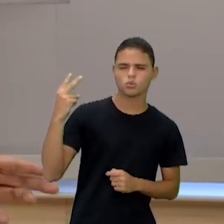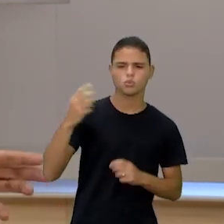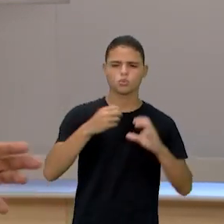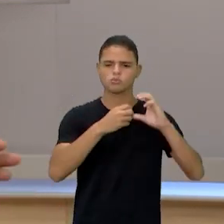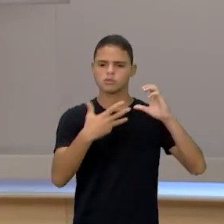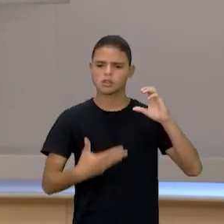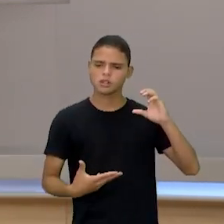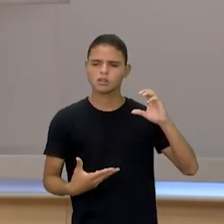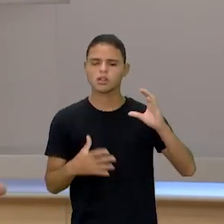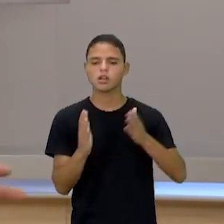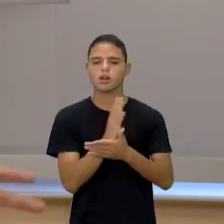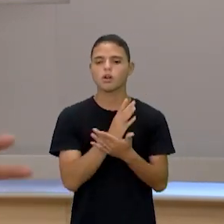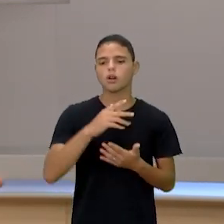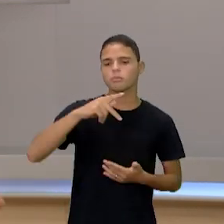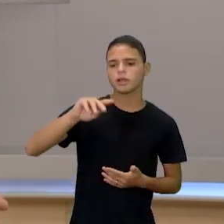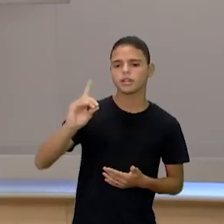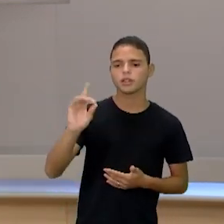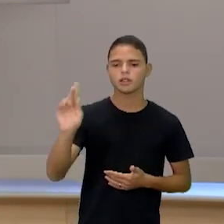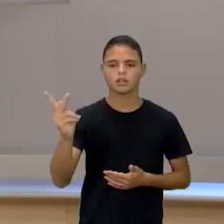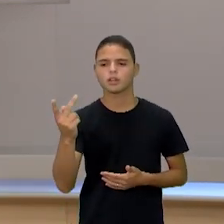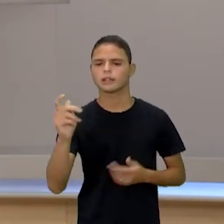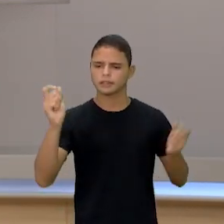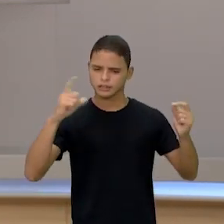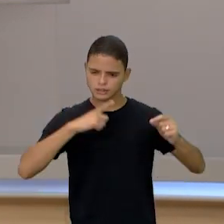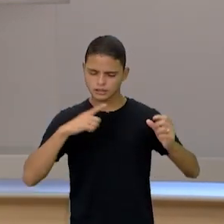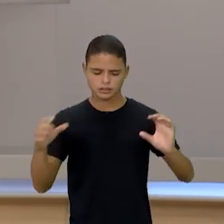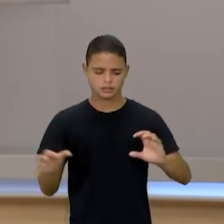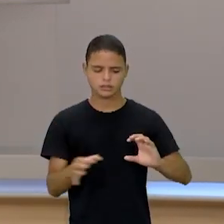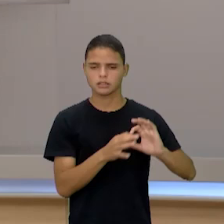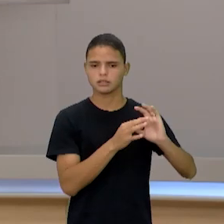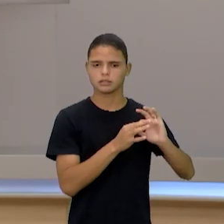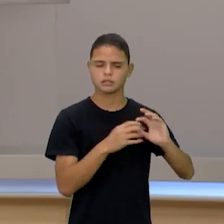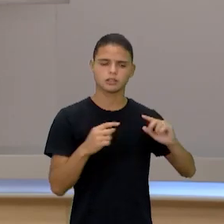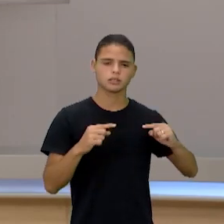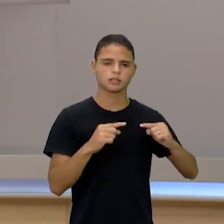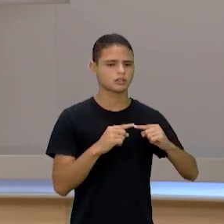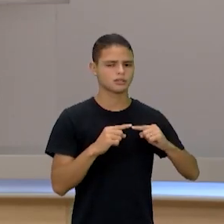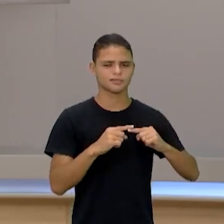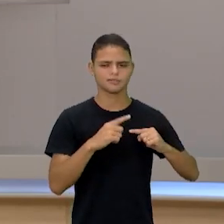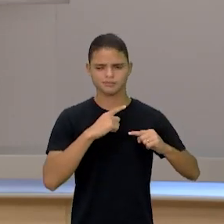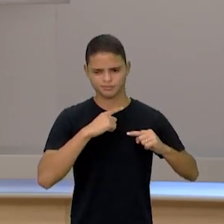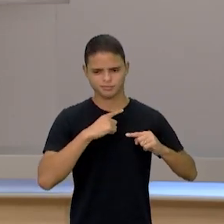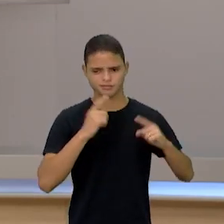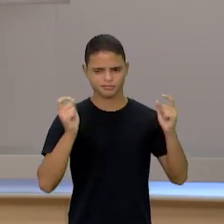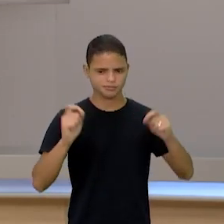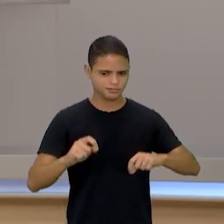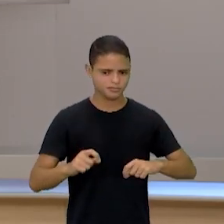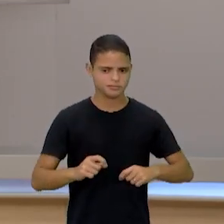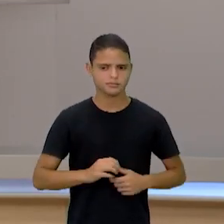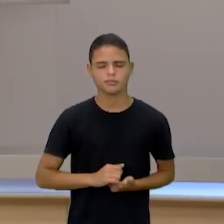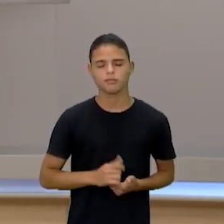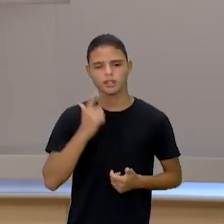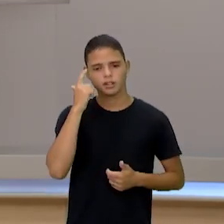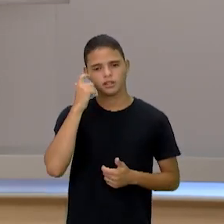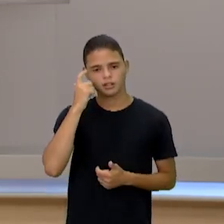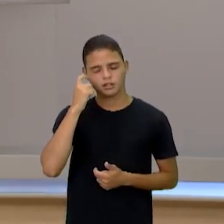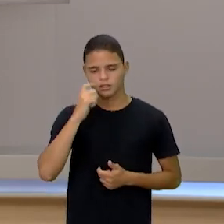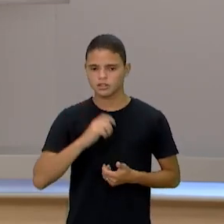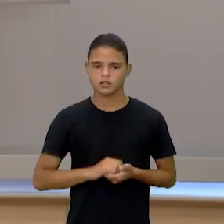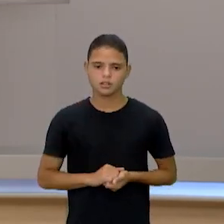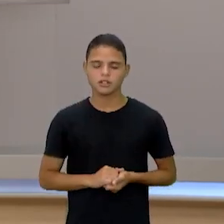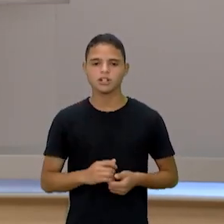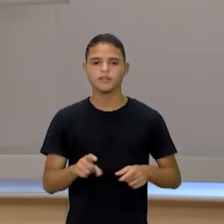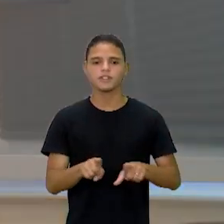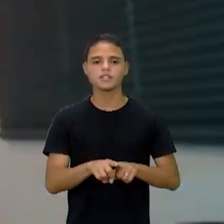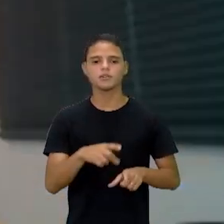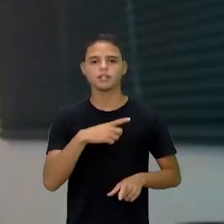de Asperger ou com TDAH. Existe essa combinação? Existe a possibilidade de ser combinado? Existe sim, essa é uma